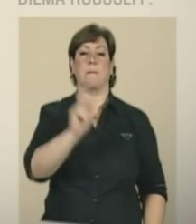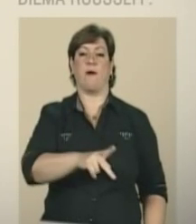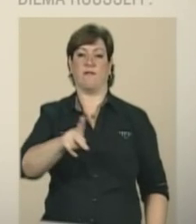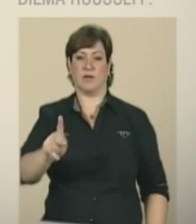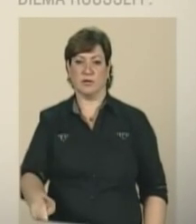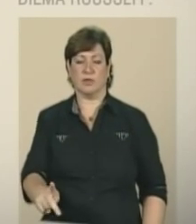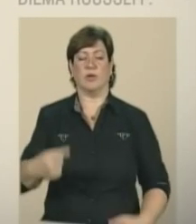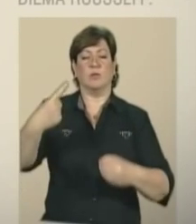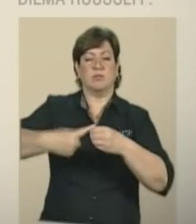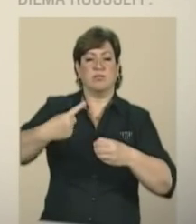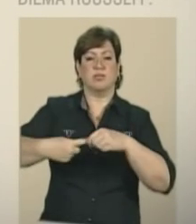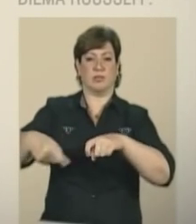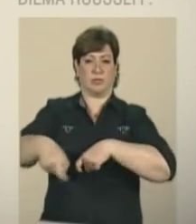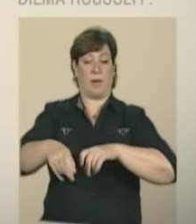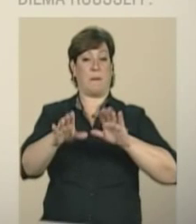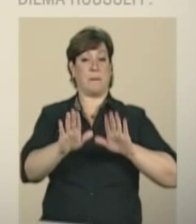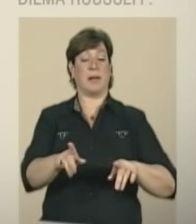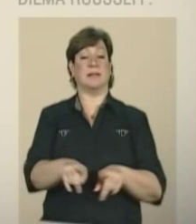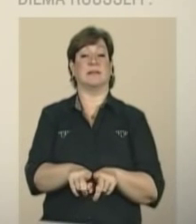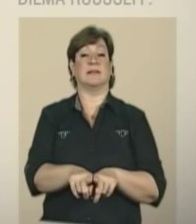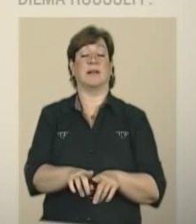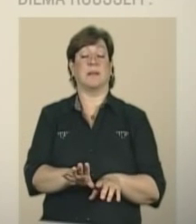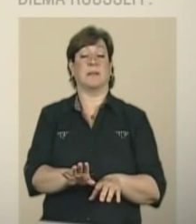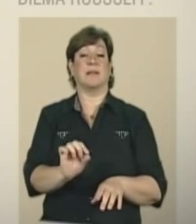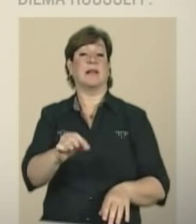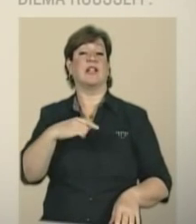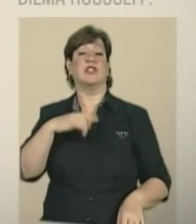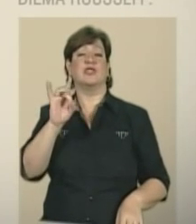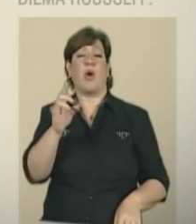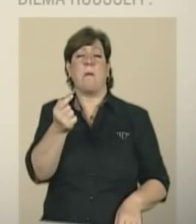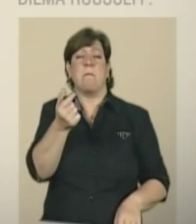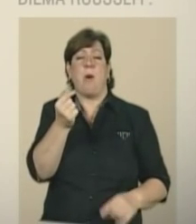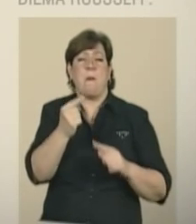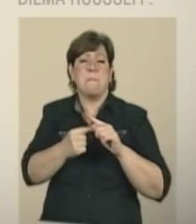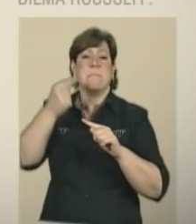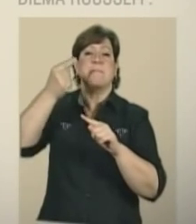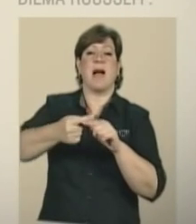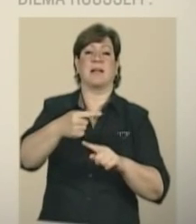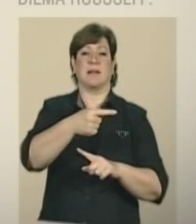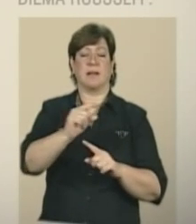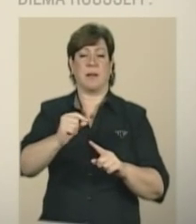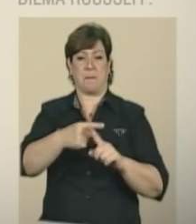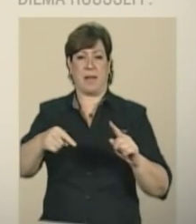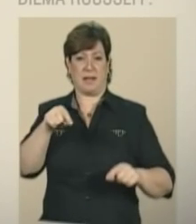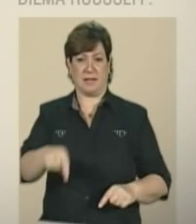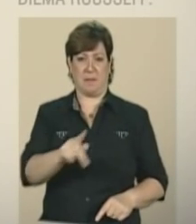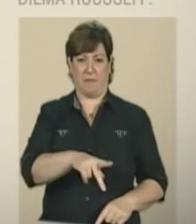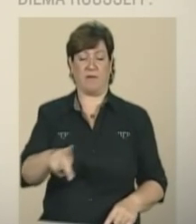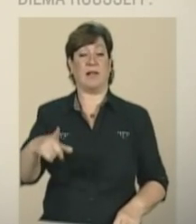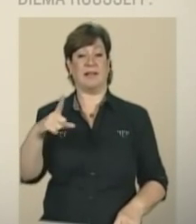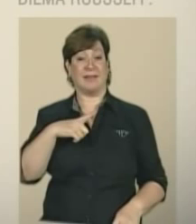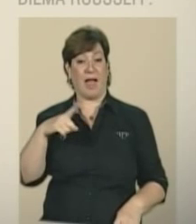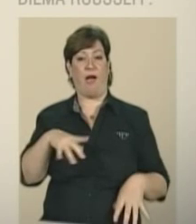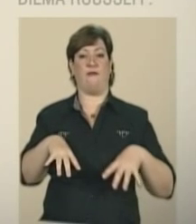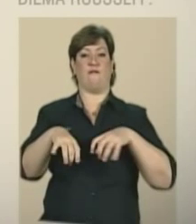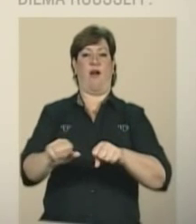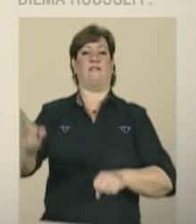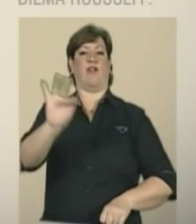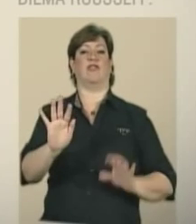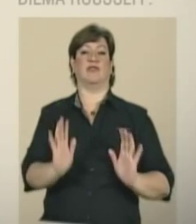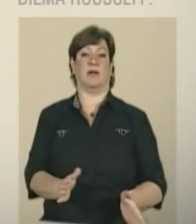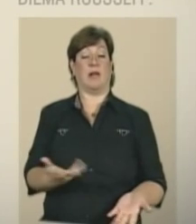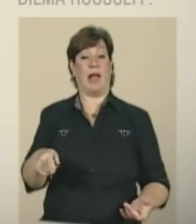zona rural mas Luciano apenas pouco mais da metade destes professores tem curso superior com o